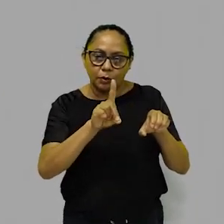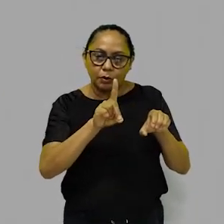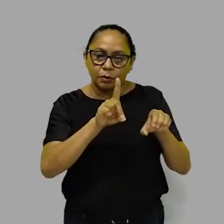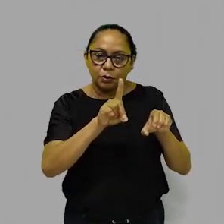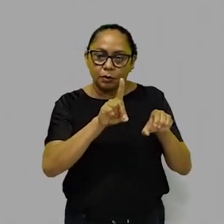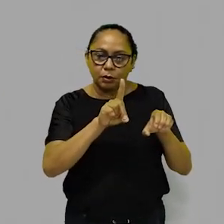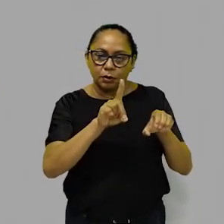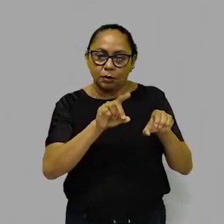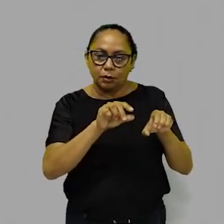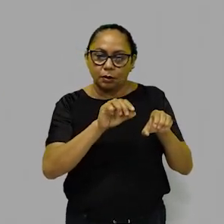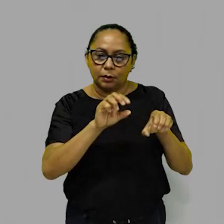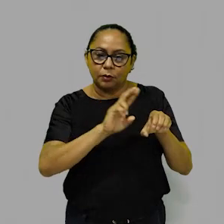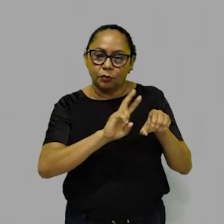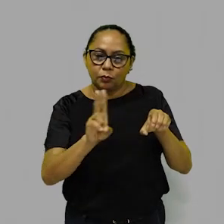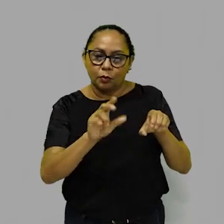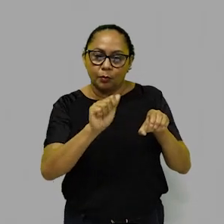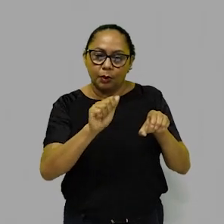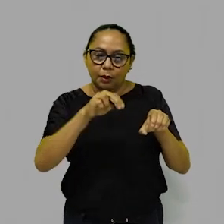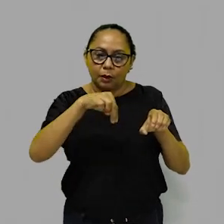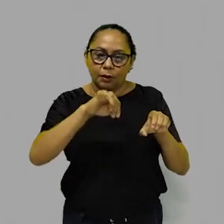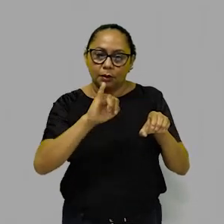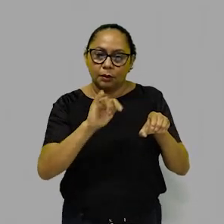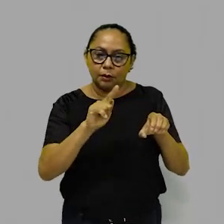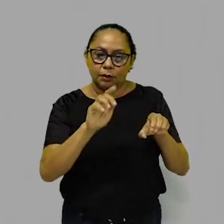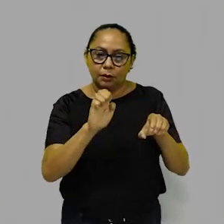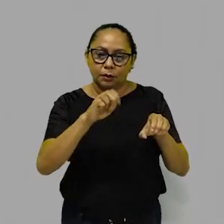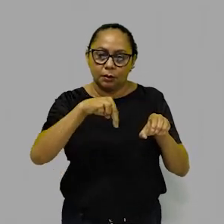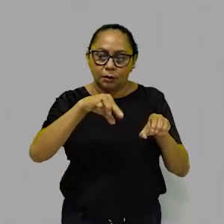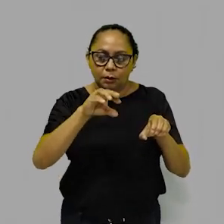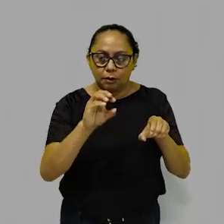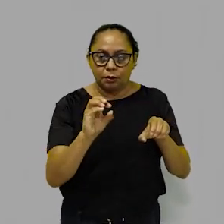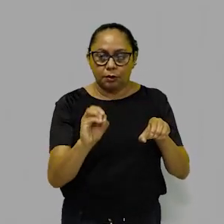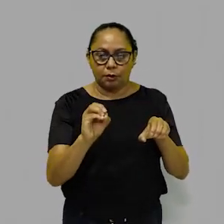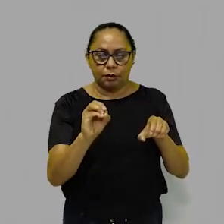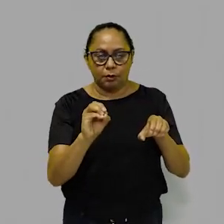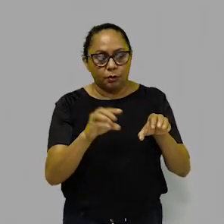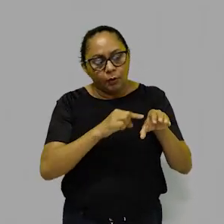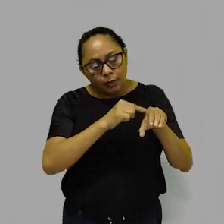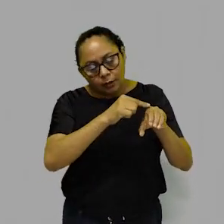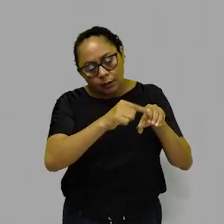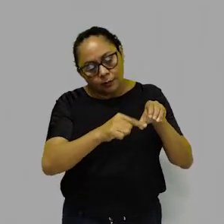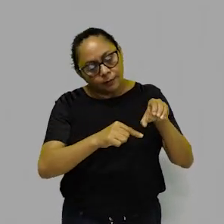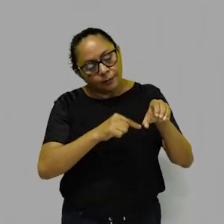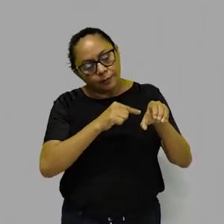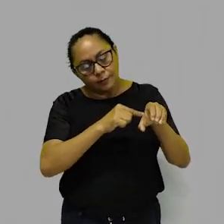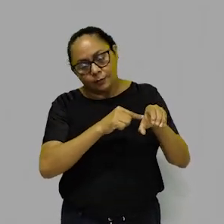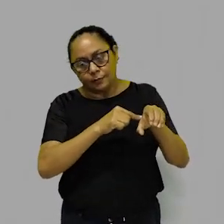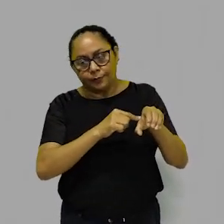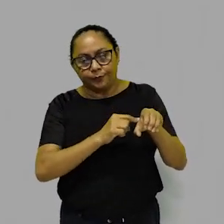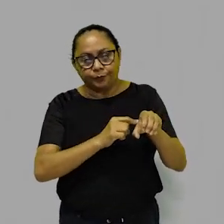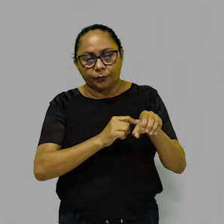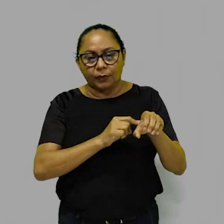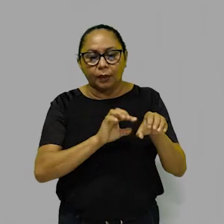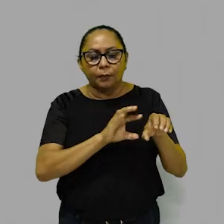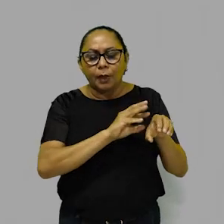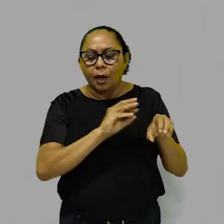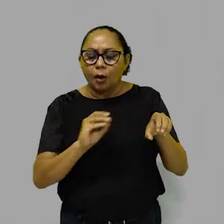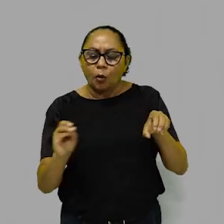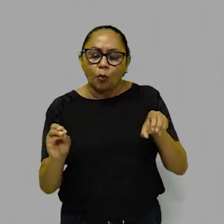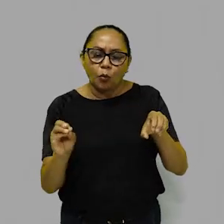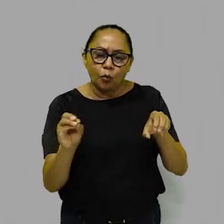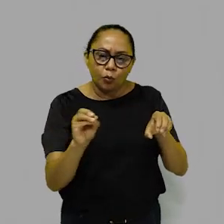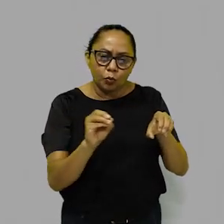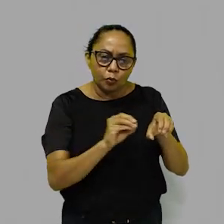antígeno. Então, ele vai apresentar antígenos na sua membrana plasmática. E para onde é que ele vai se